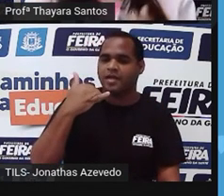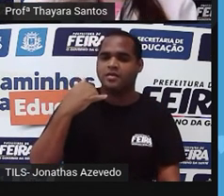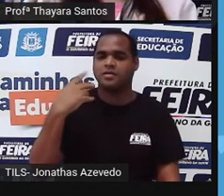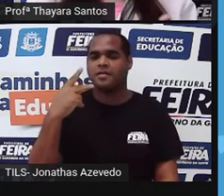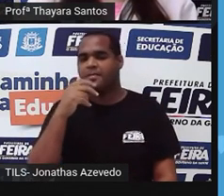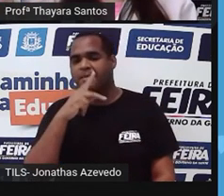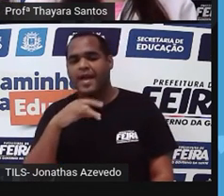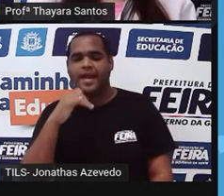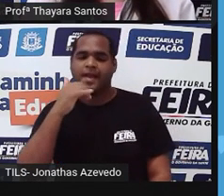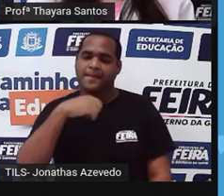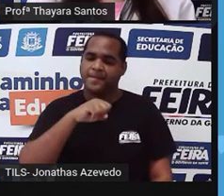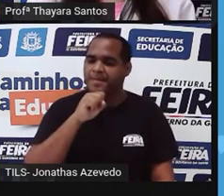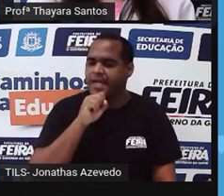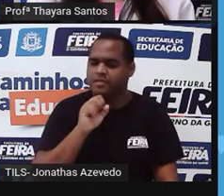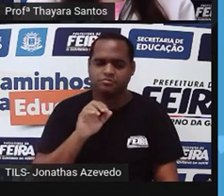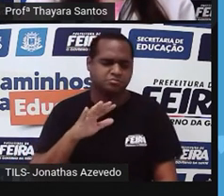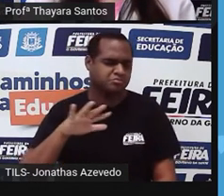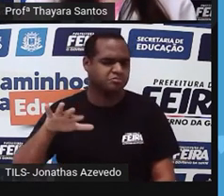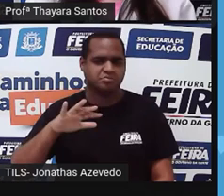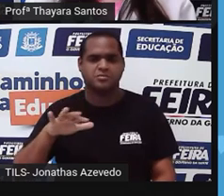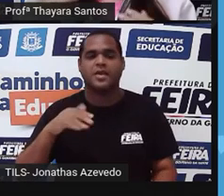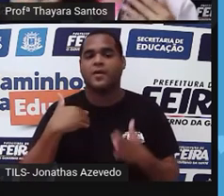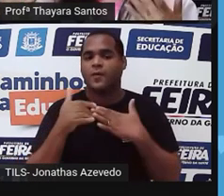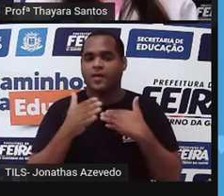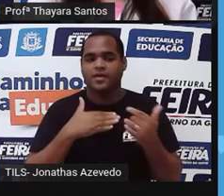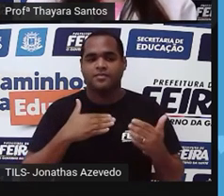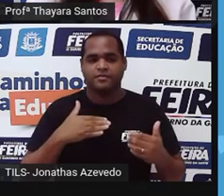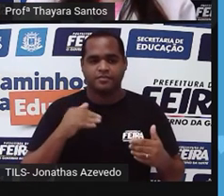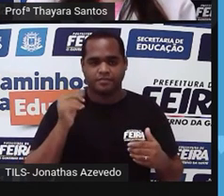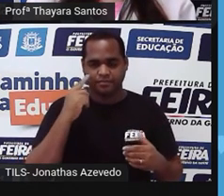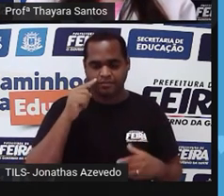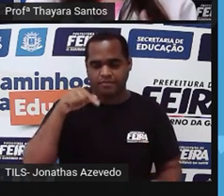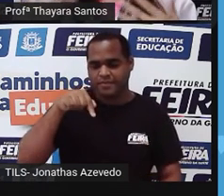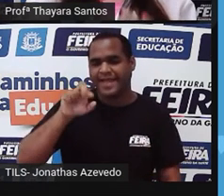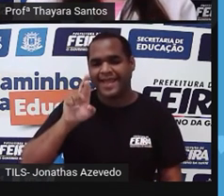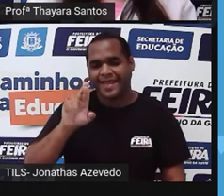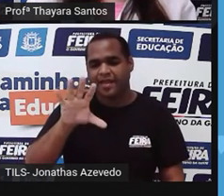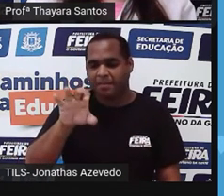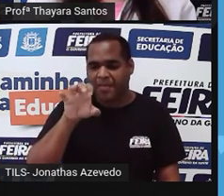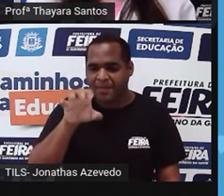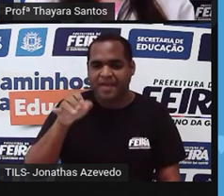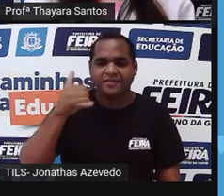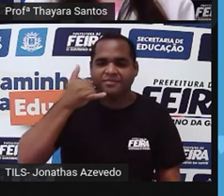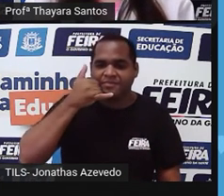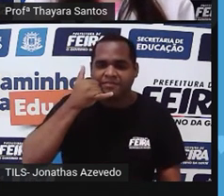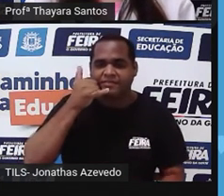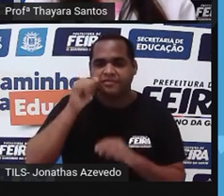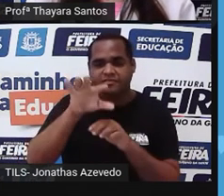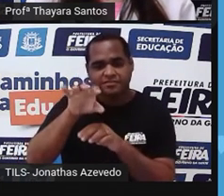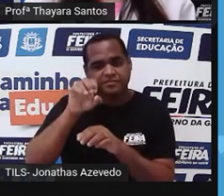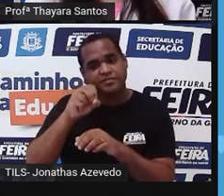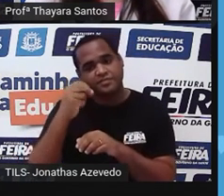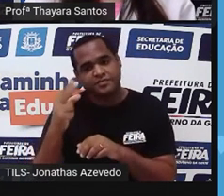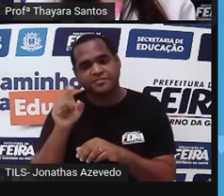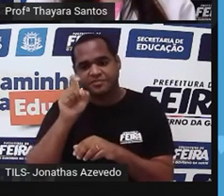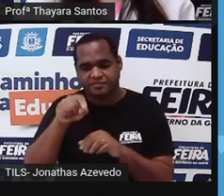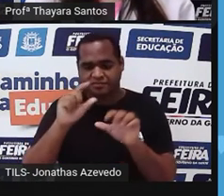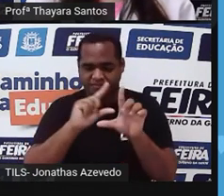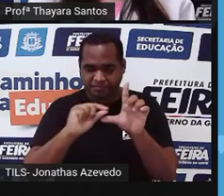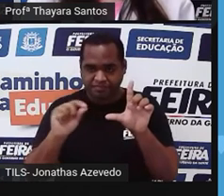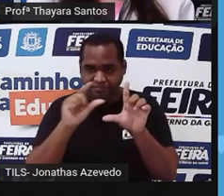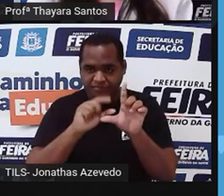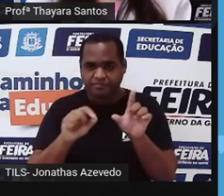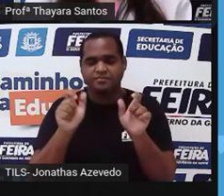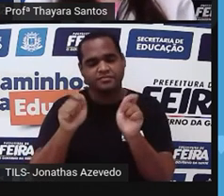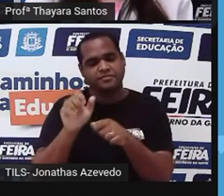celular, dos seus pais, dos seus responsáveis, apontar para esse QR Code, que você já vai ter acesso, ou então clicar no link que vai estar